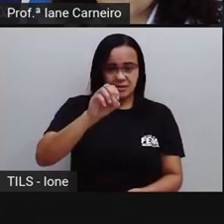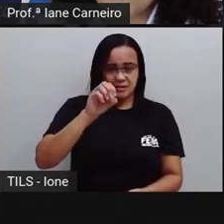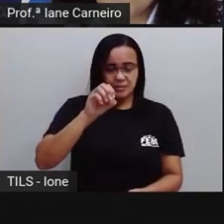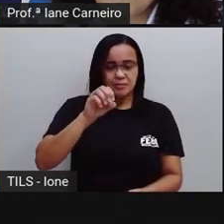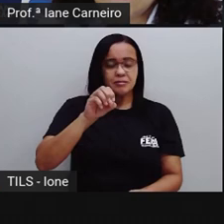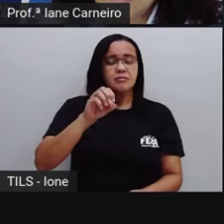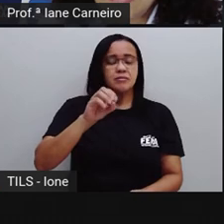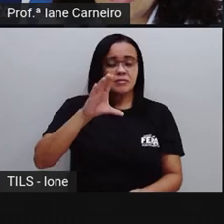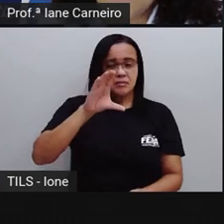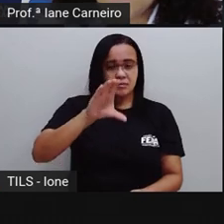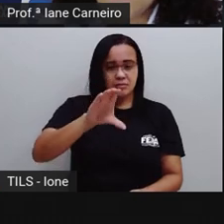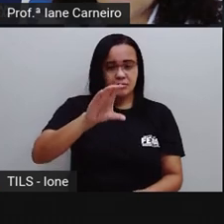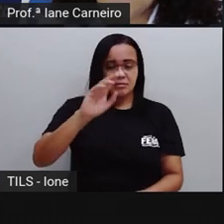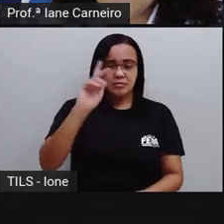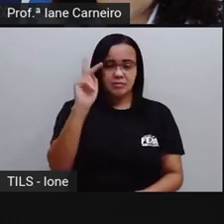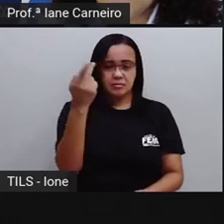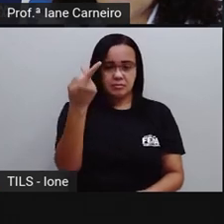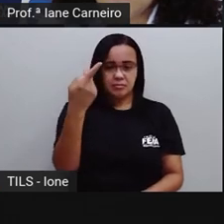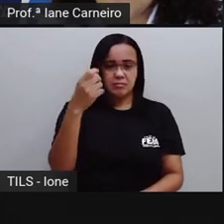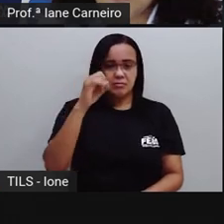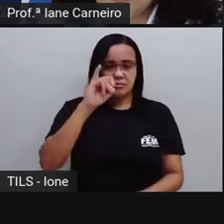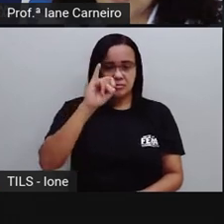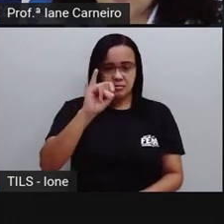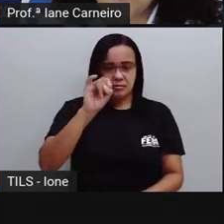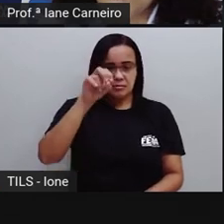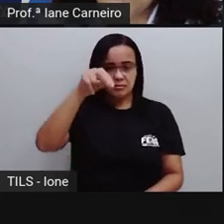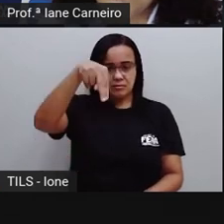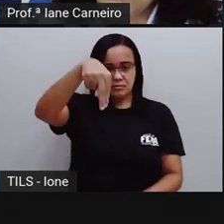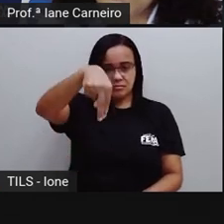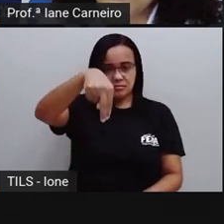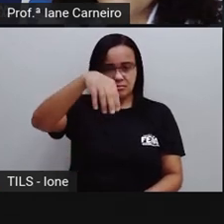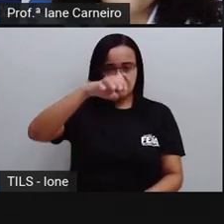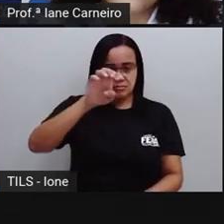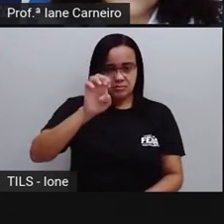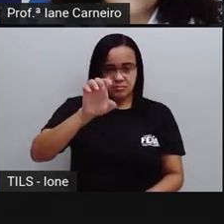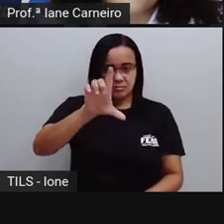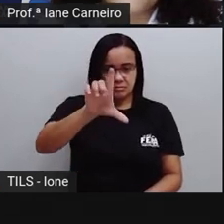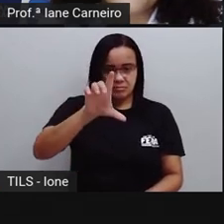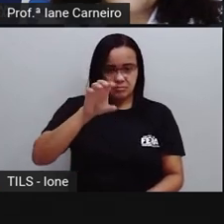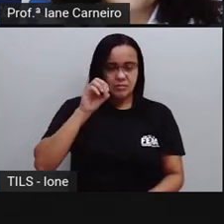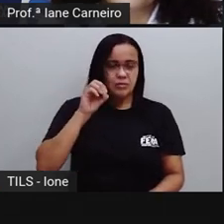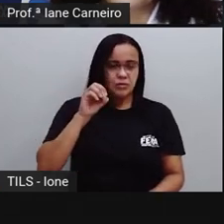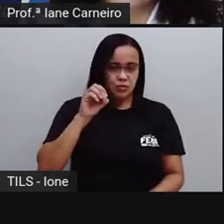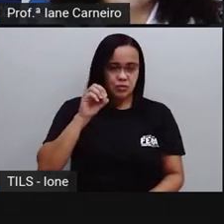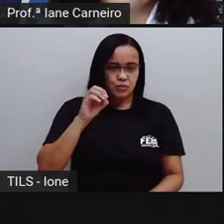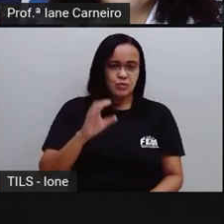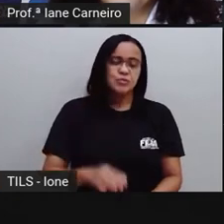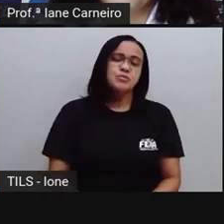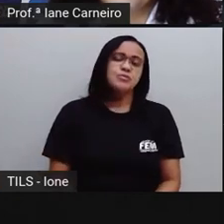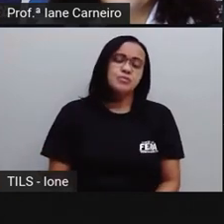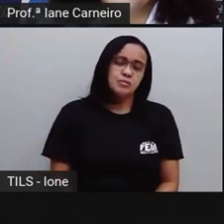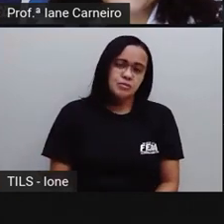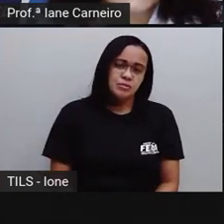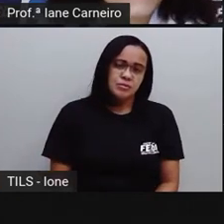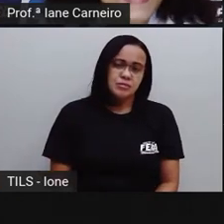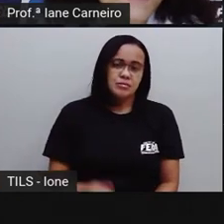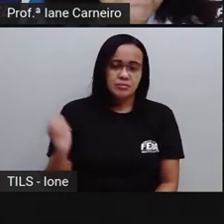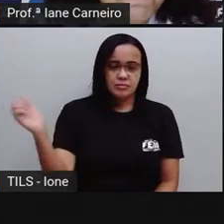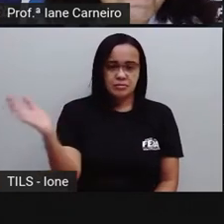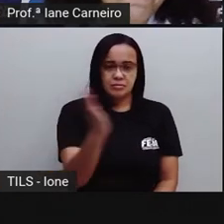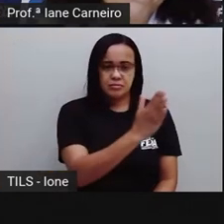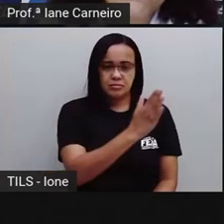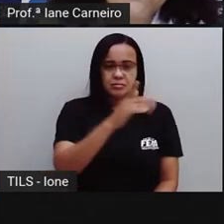Chê né Oi Lolo chinelo Vamos para o próximo